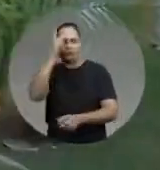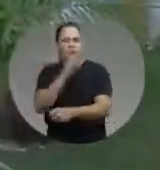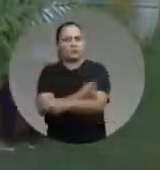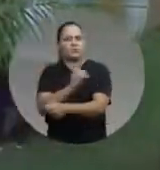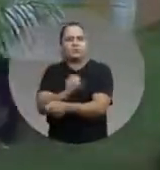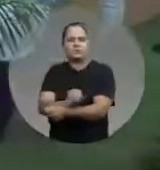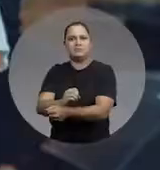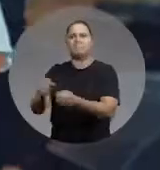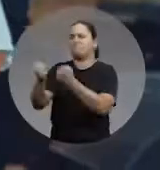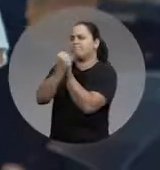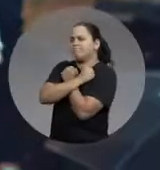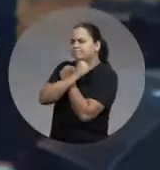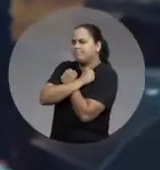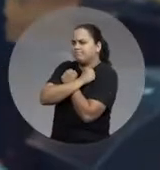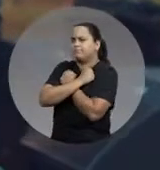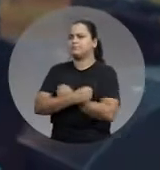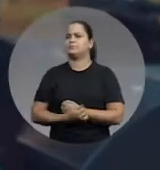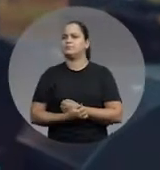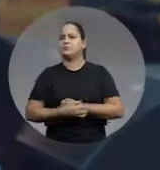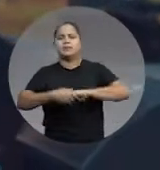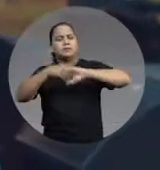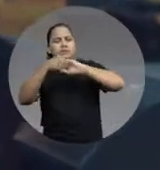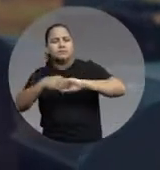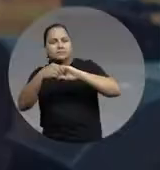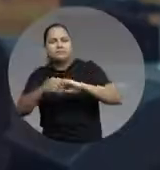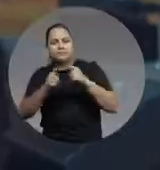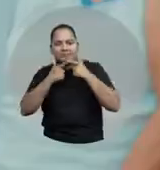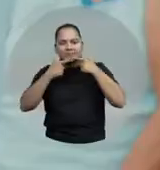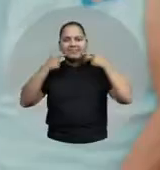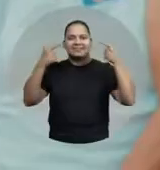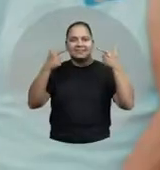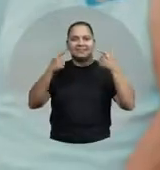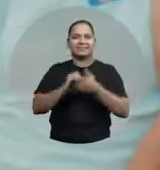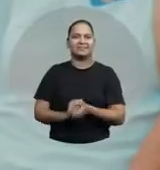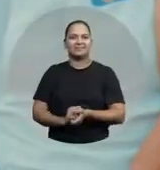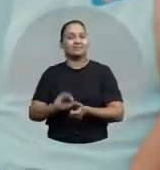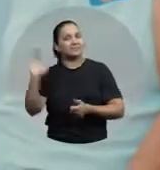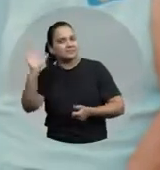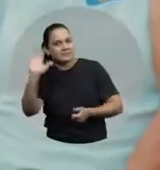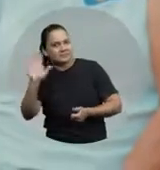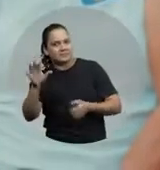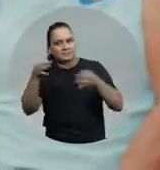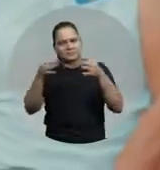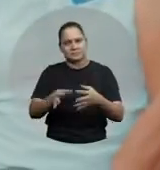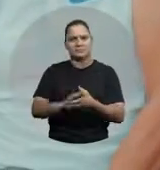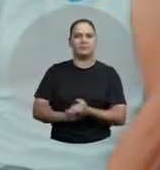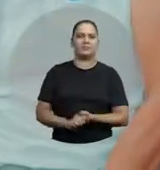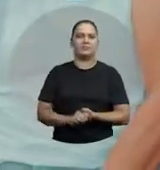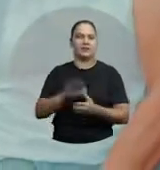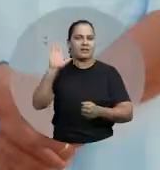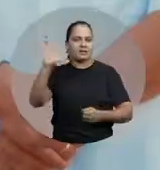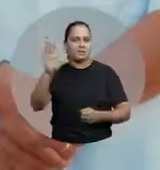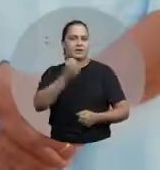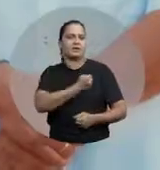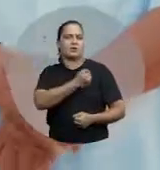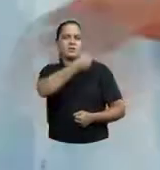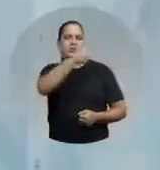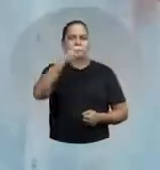tocantinenses que nos abraçaram, que nos deram um aperto de mão, um sorriso e um aceno positivo nessa campanha que foi